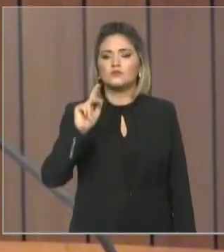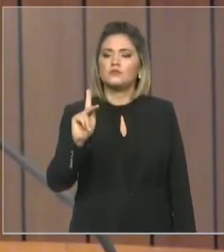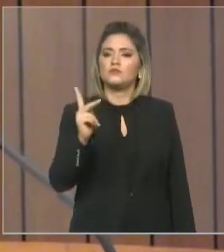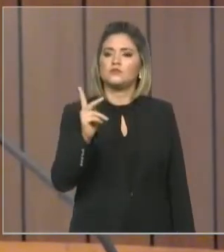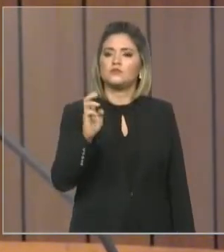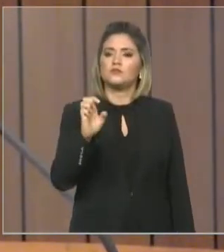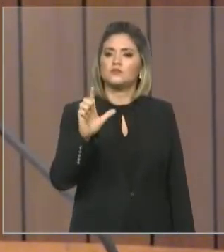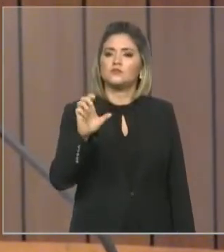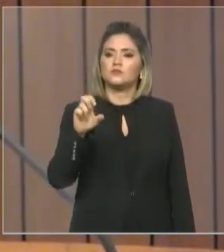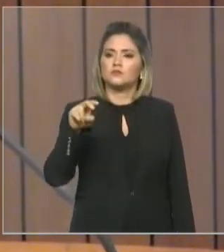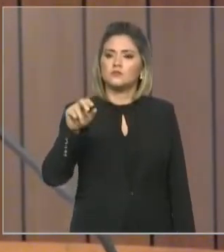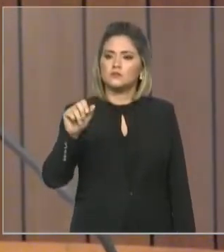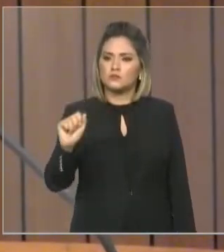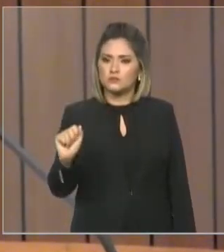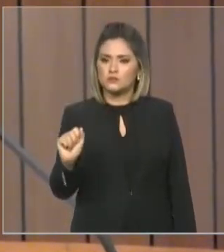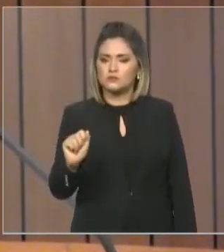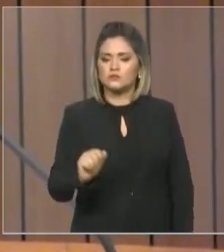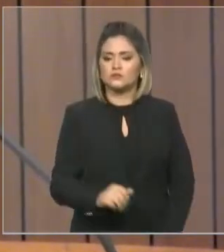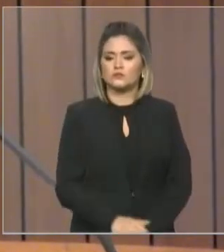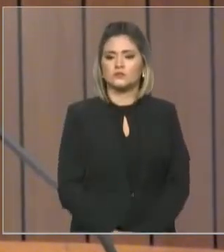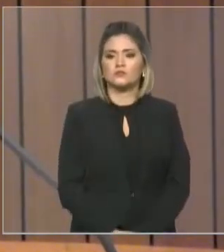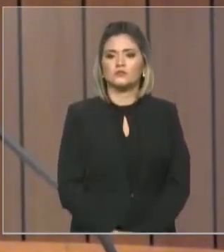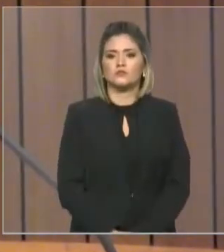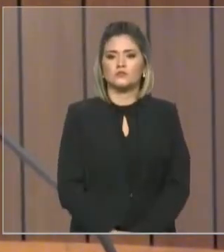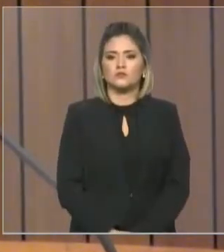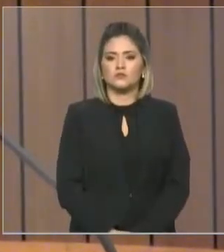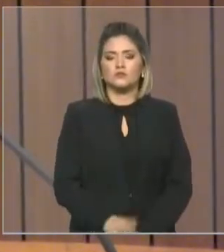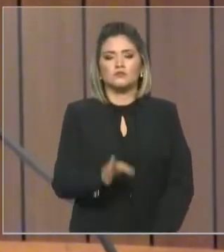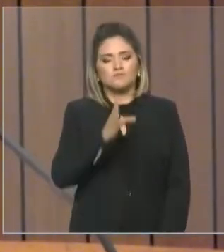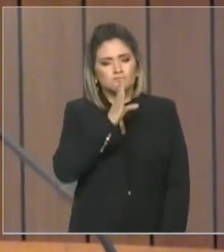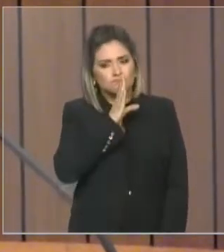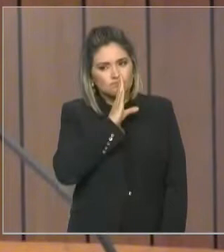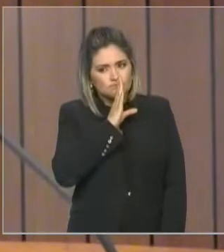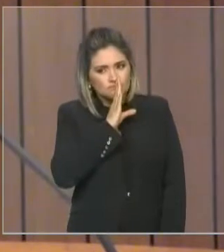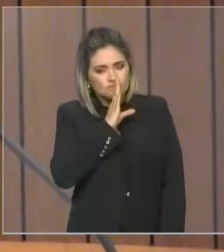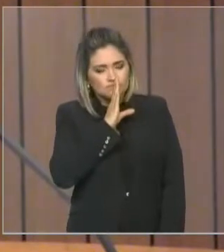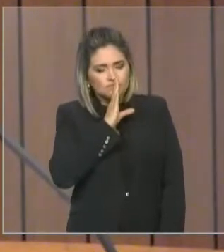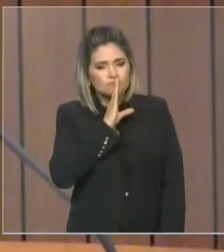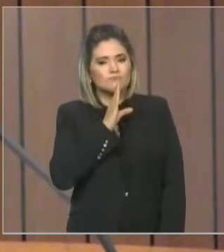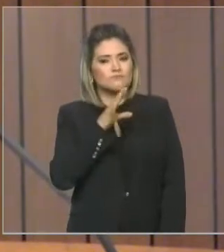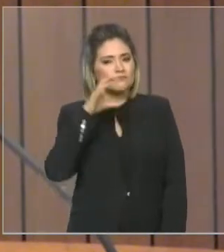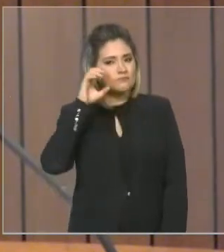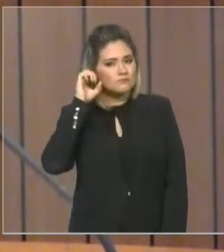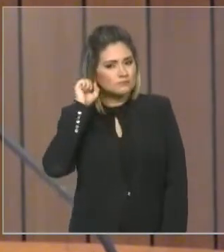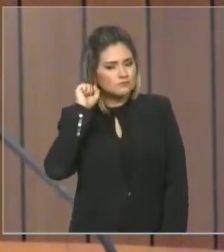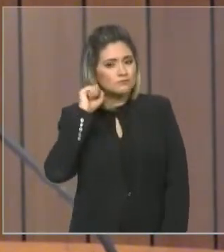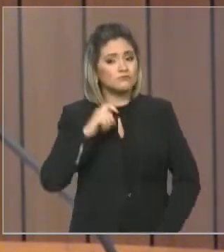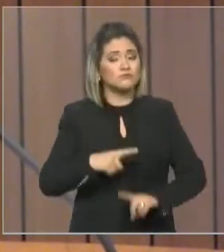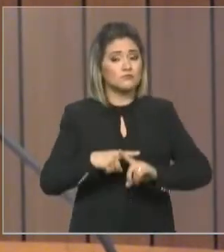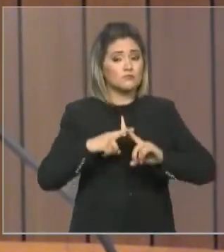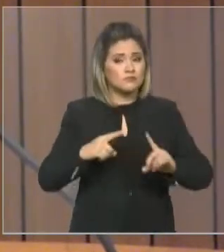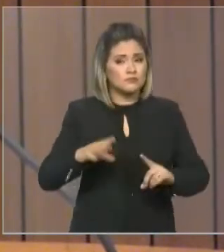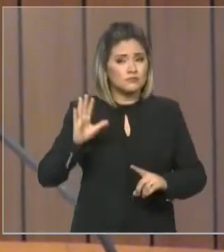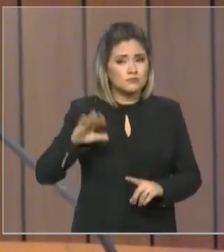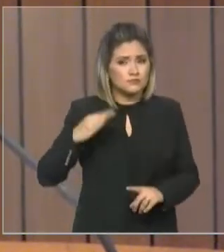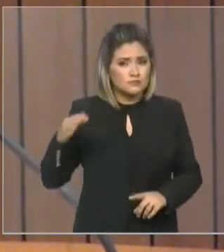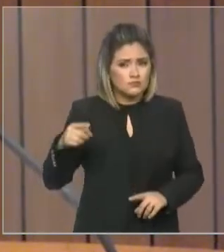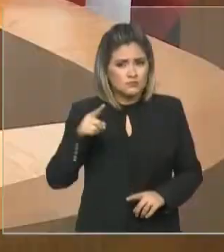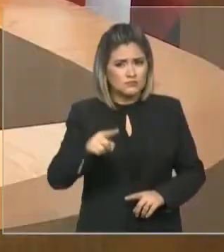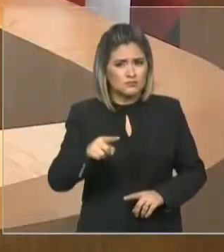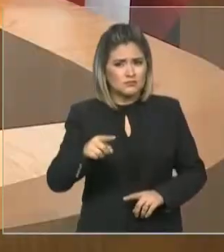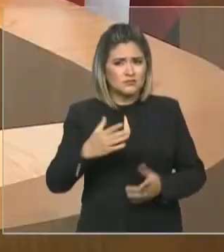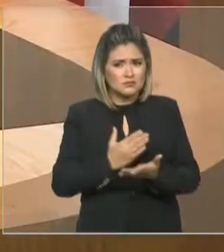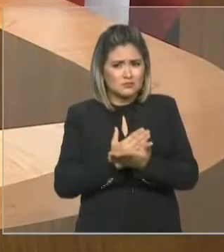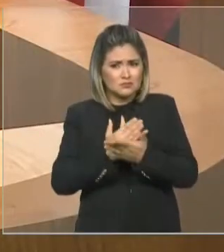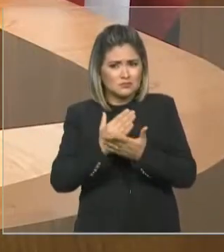do Ailib, ali, quietinha, ouvindo, mas quando ela começar a falar,